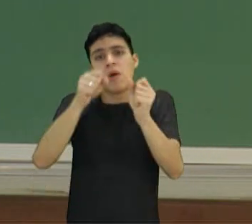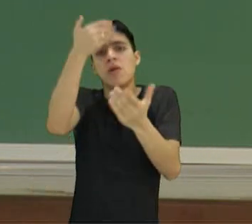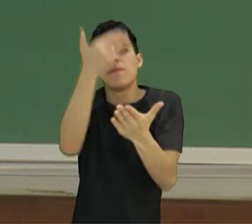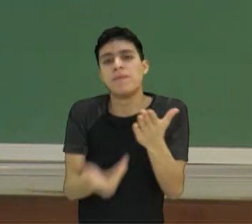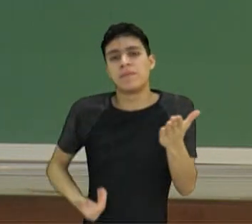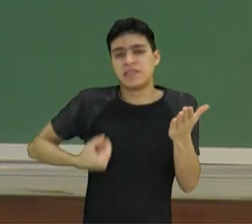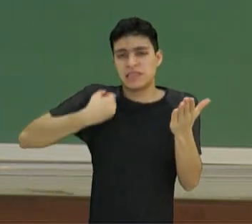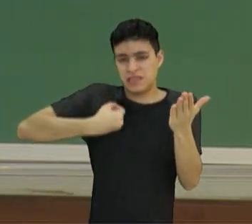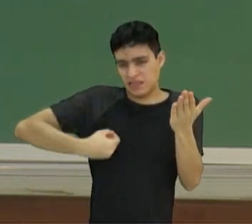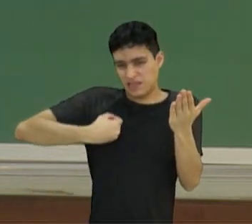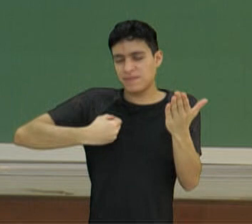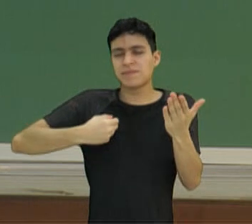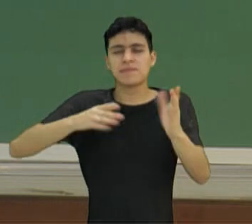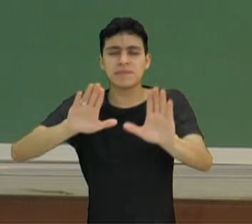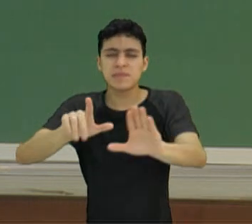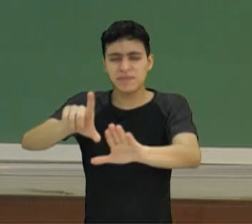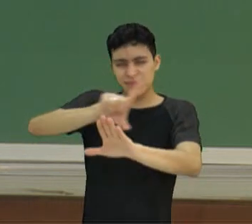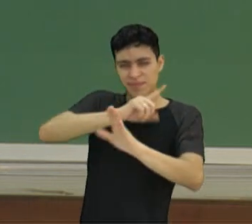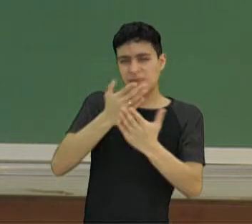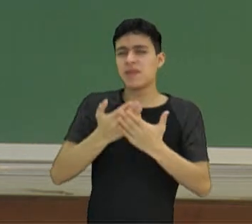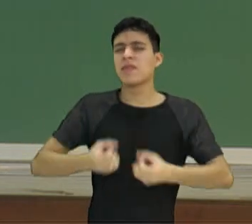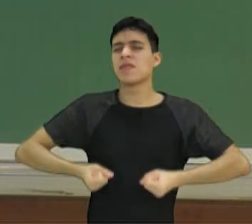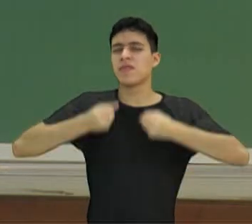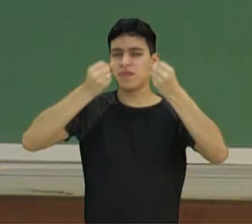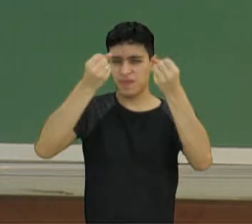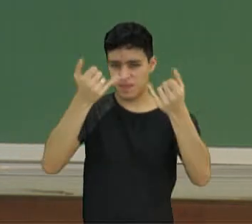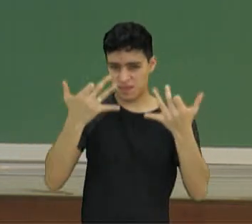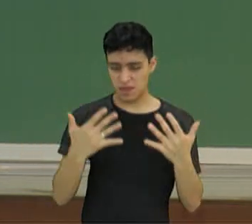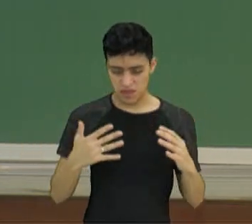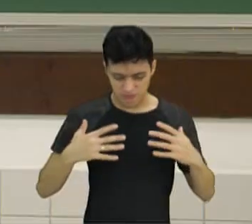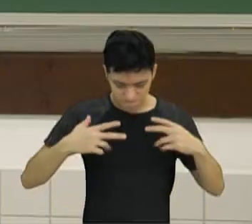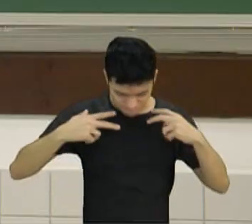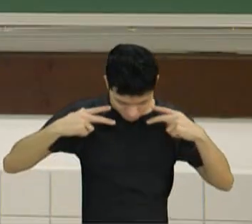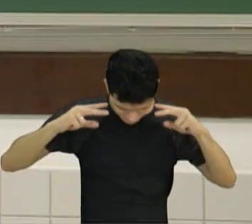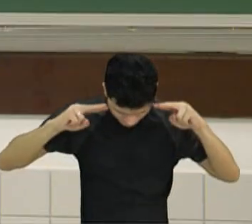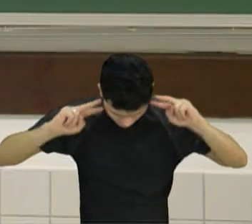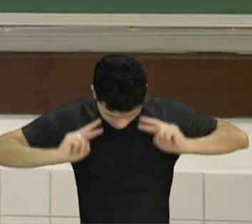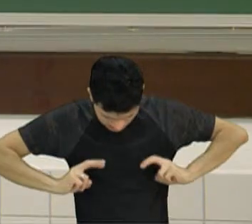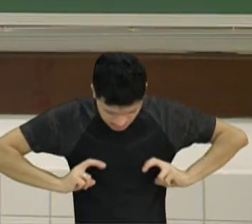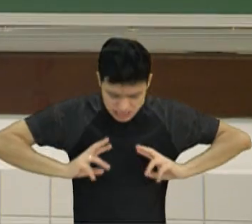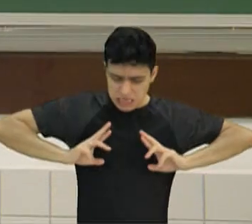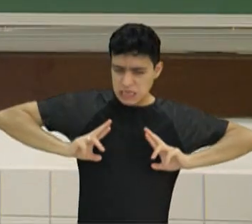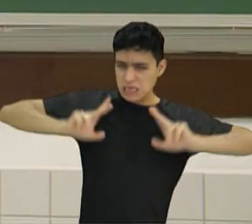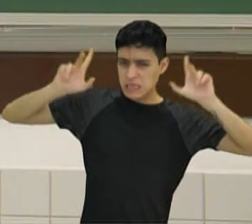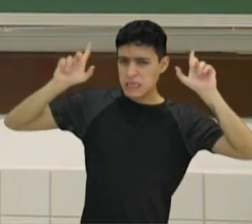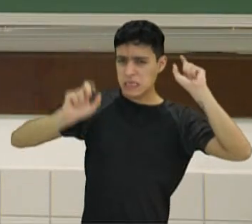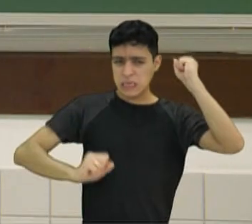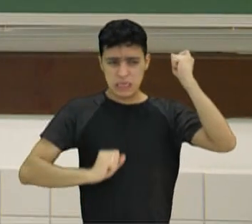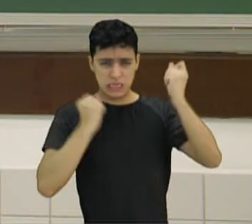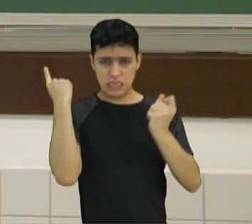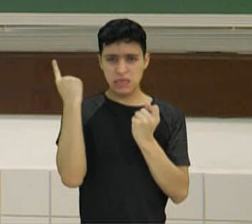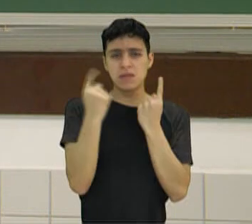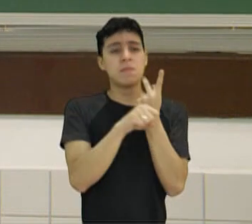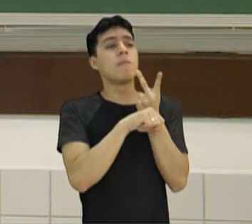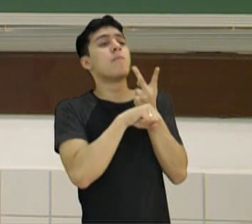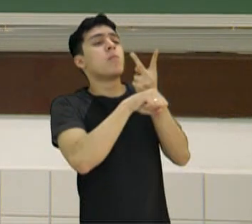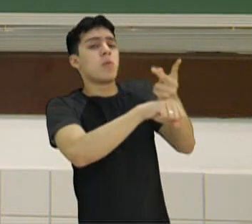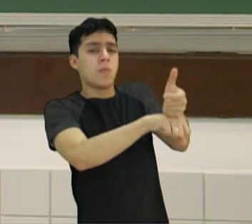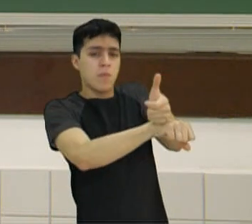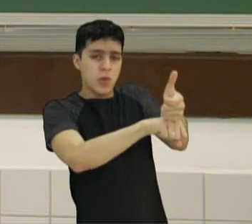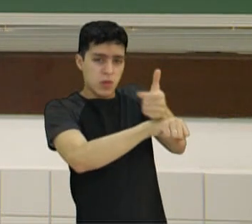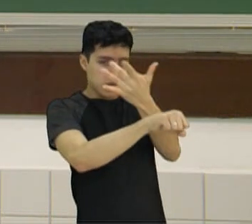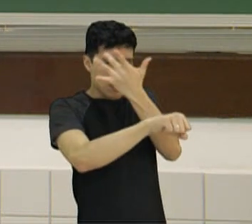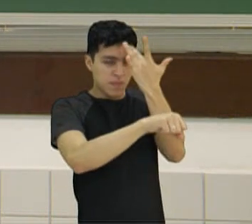ok? Então, aquilo que eu falei na última aula, né? Fez o autoexame, percebeu qualquer coisa estranha? Procure um profissional,